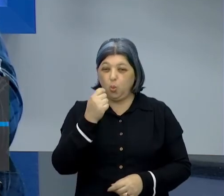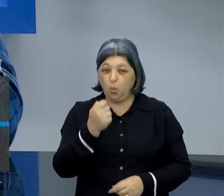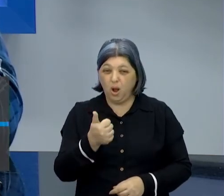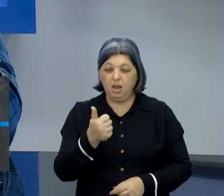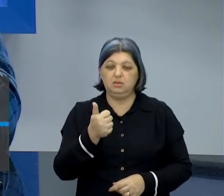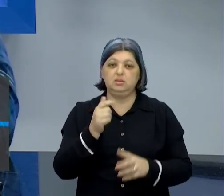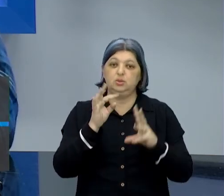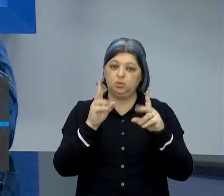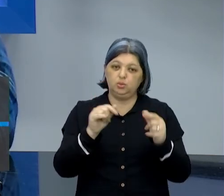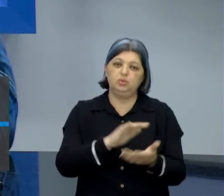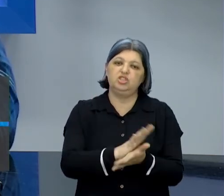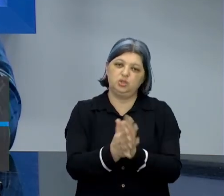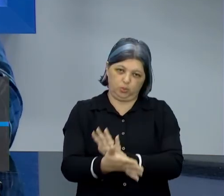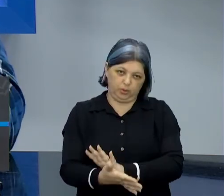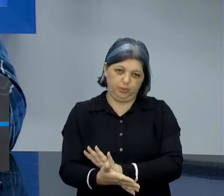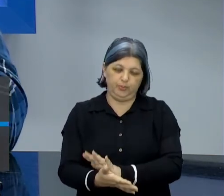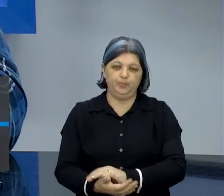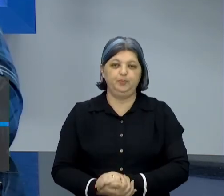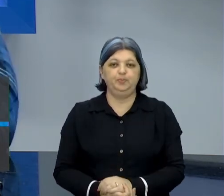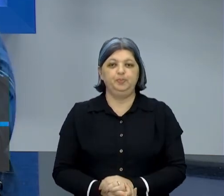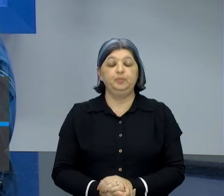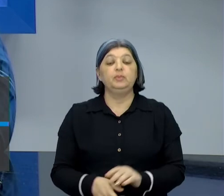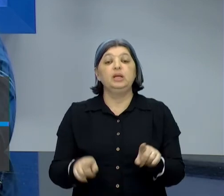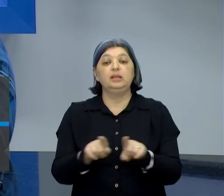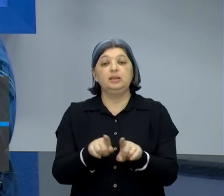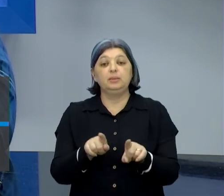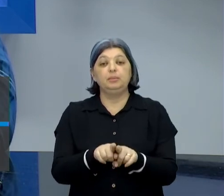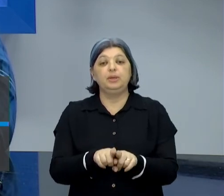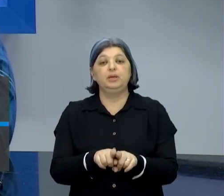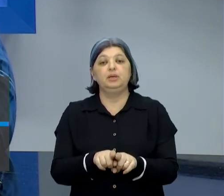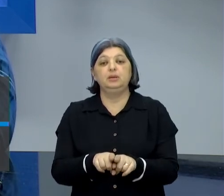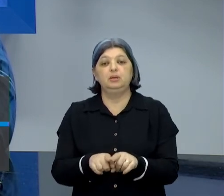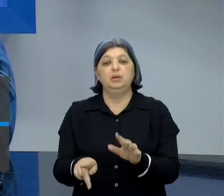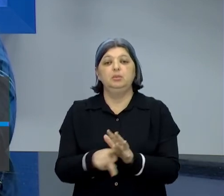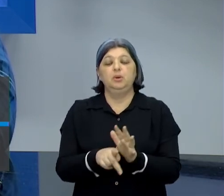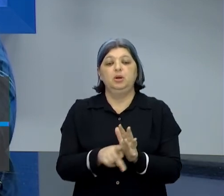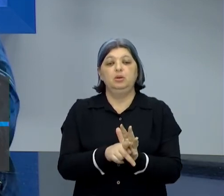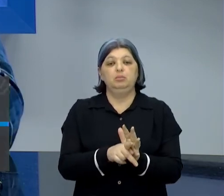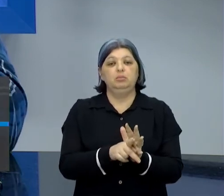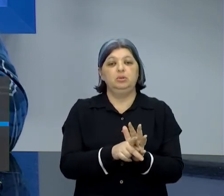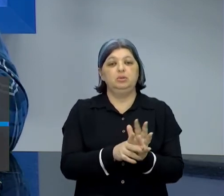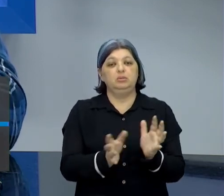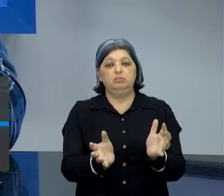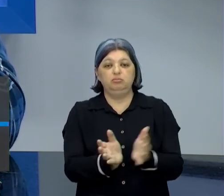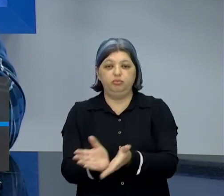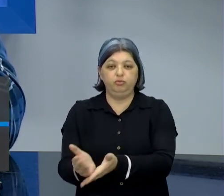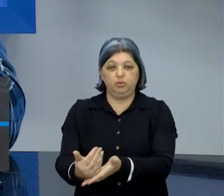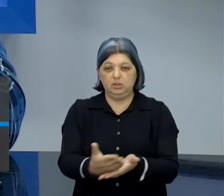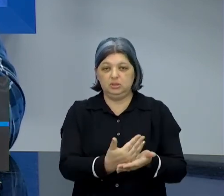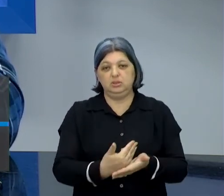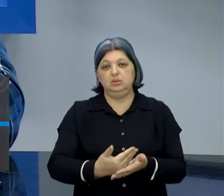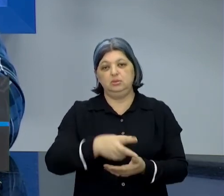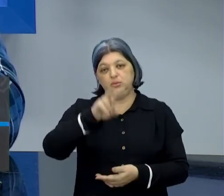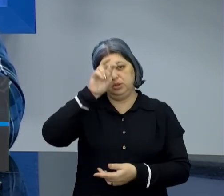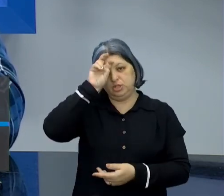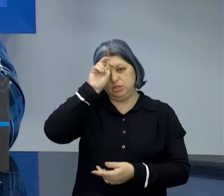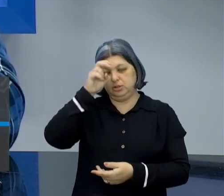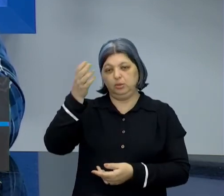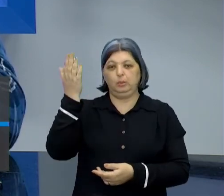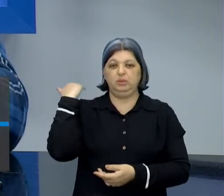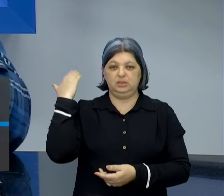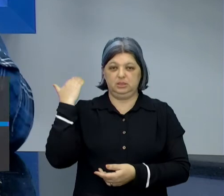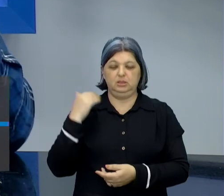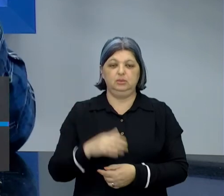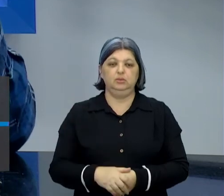tudo, tá? Incluindo a coleção do Egito Antigo, tá? Que o Dom Pedro II